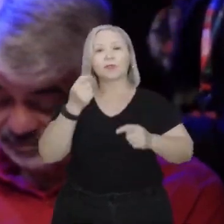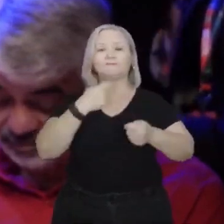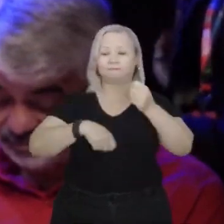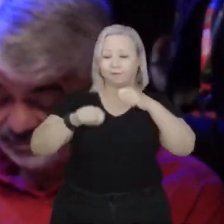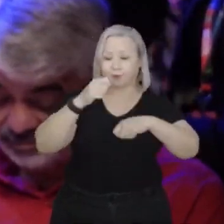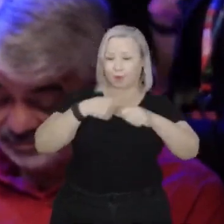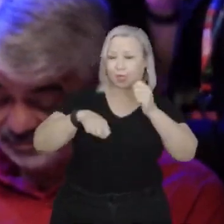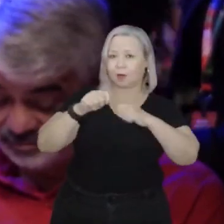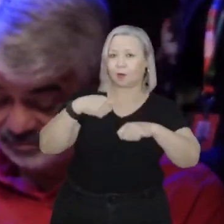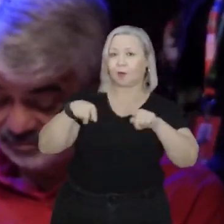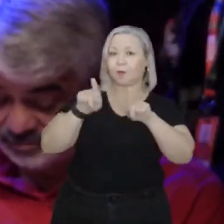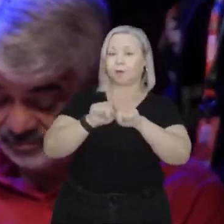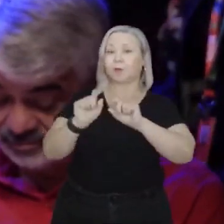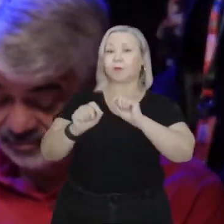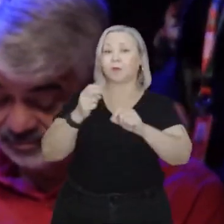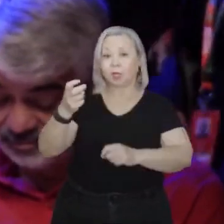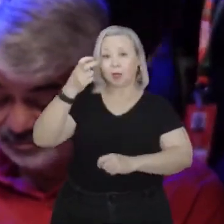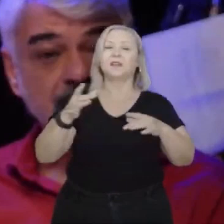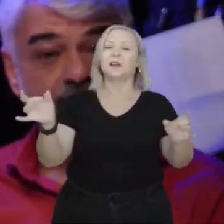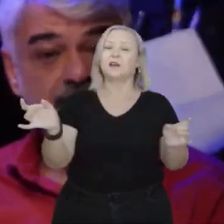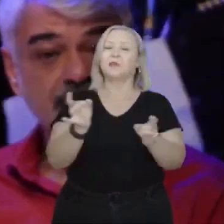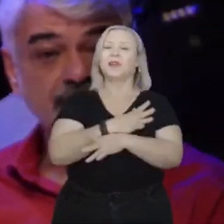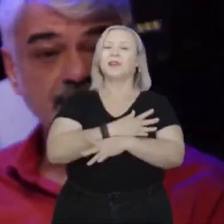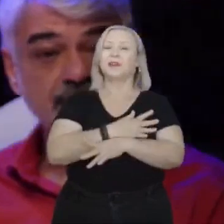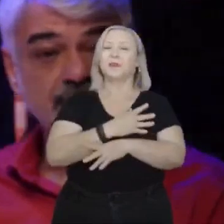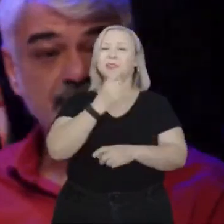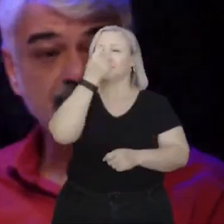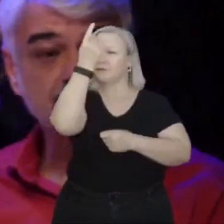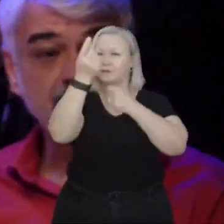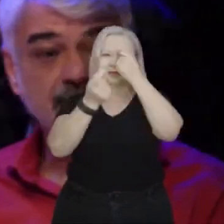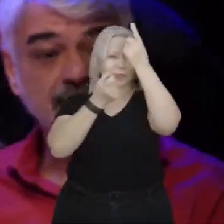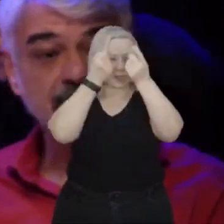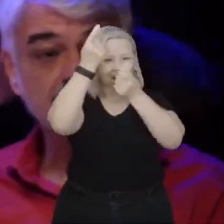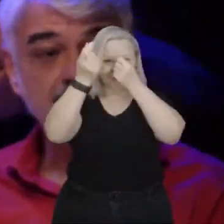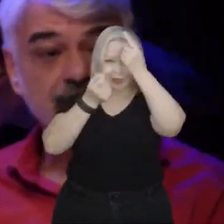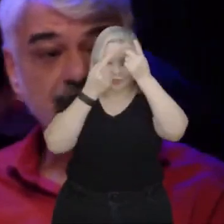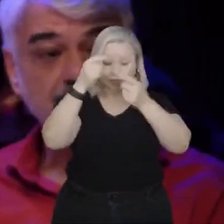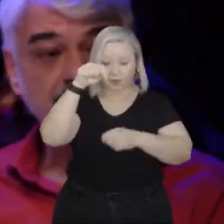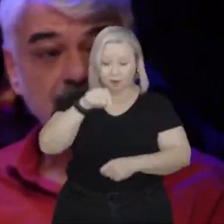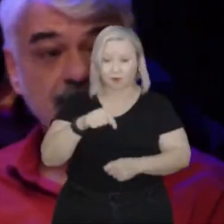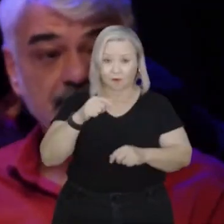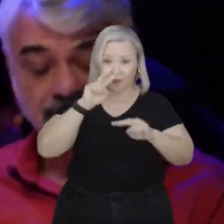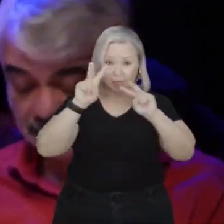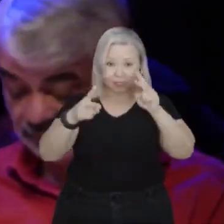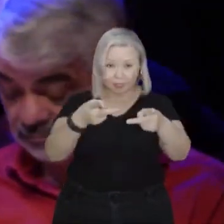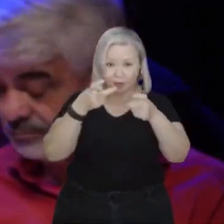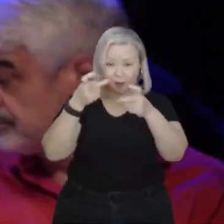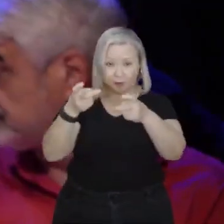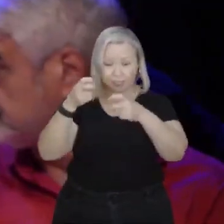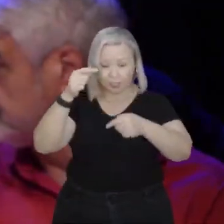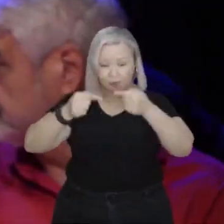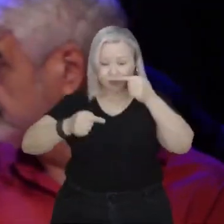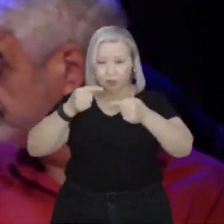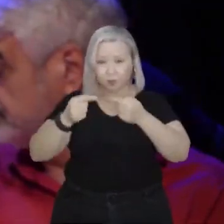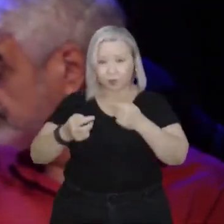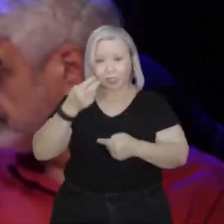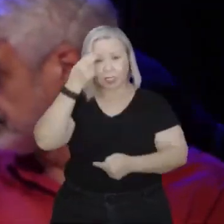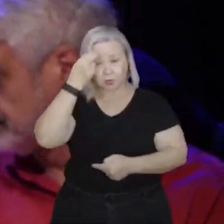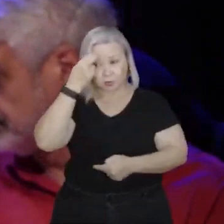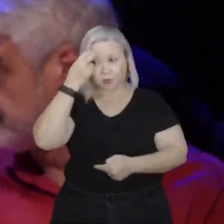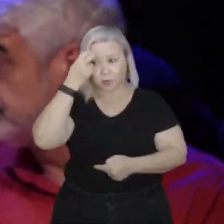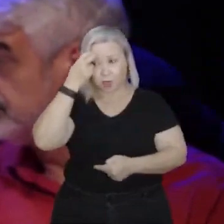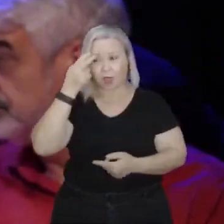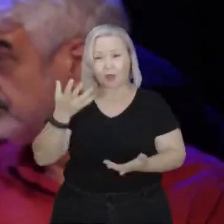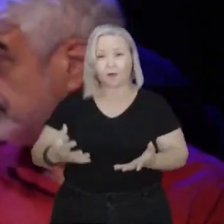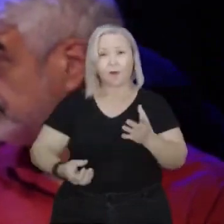é o motor do desenvolvimento. Essa visão de política cultural foi inaugurada